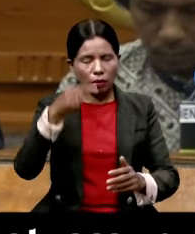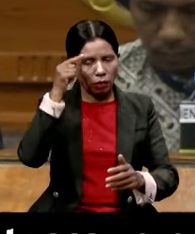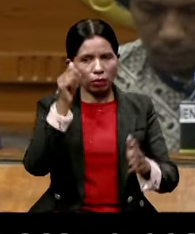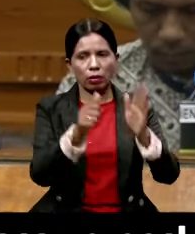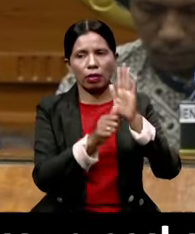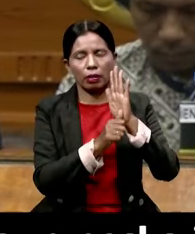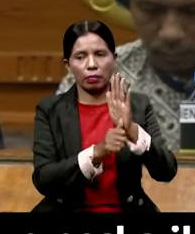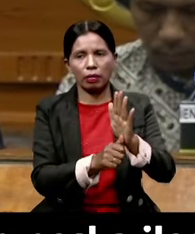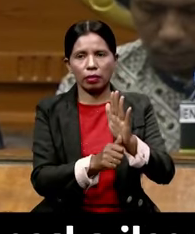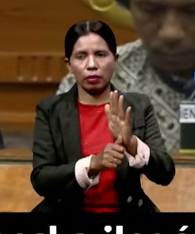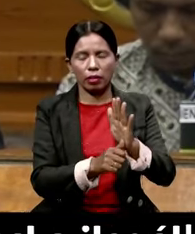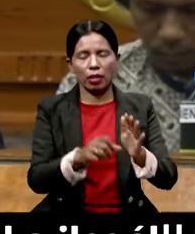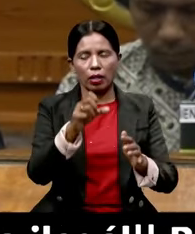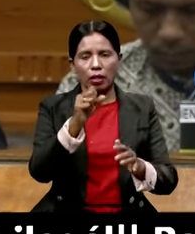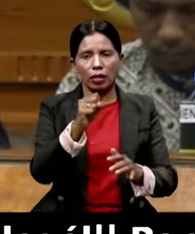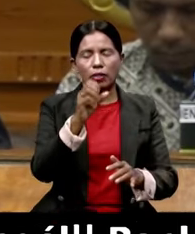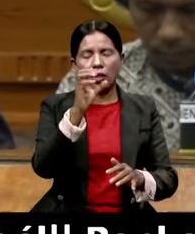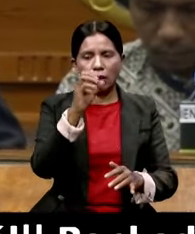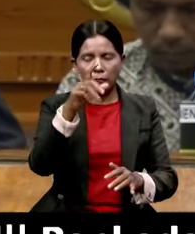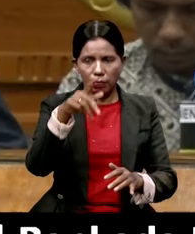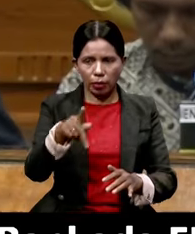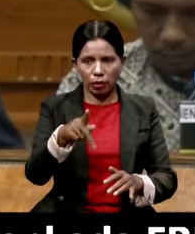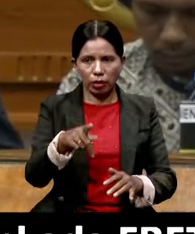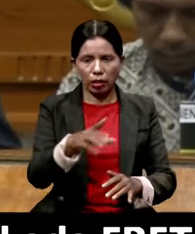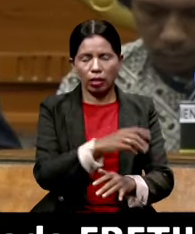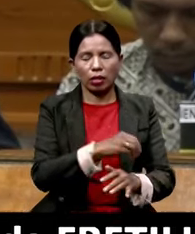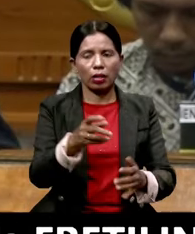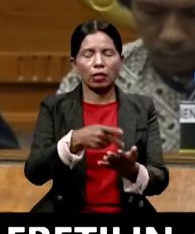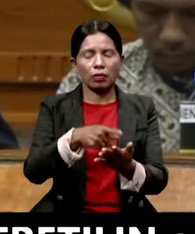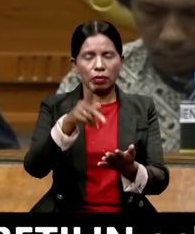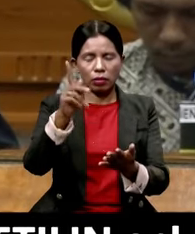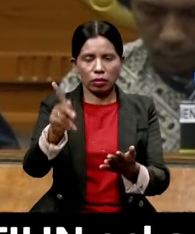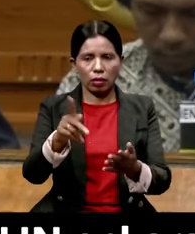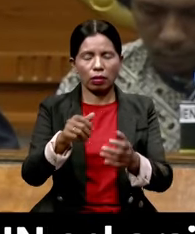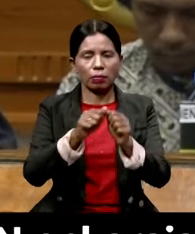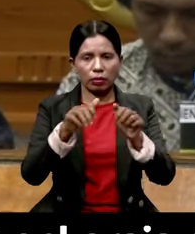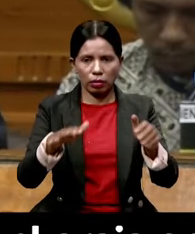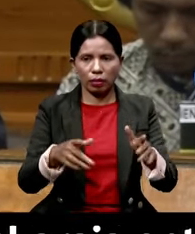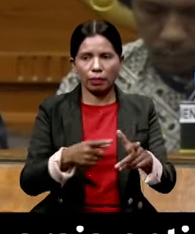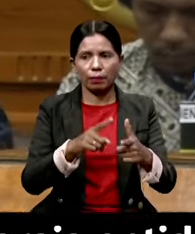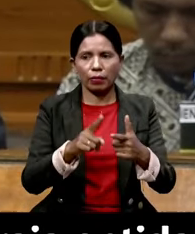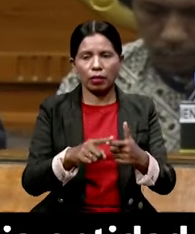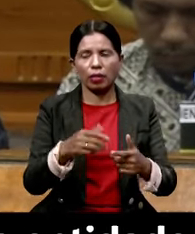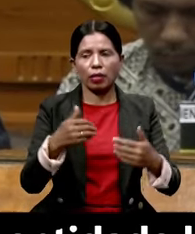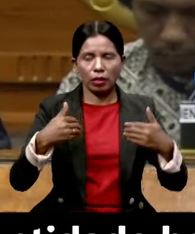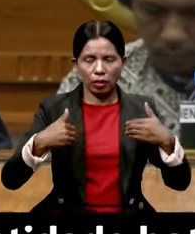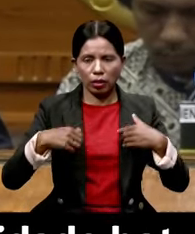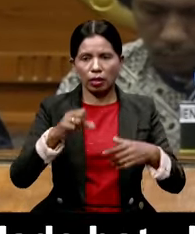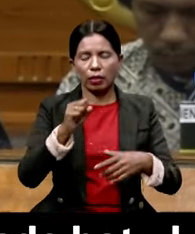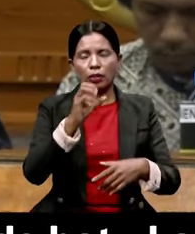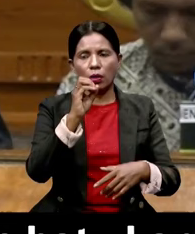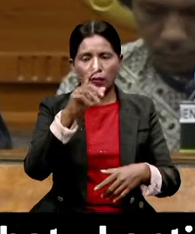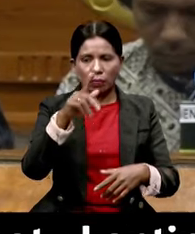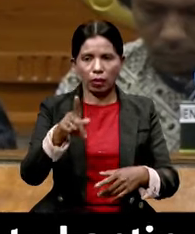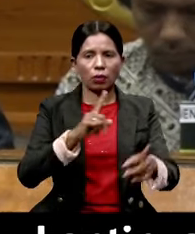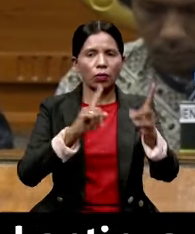apresenta SOP ba evicção ou despejo administrativo. Cata que SOP né, tem que